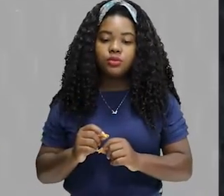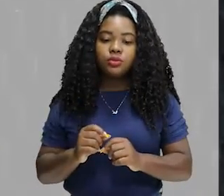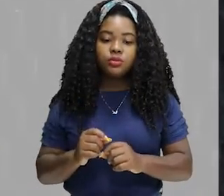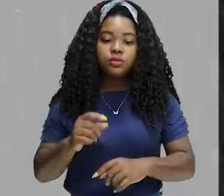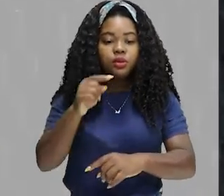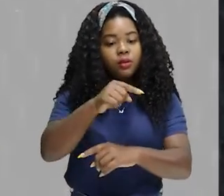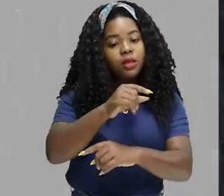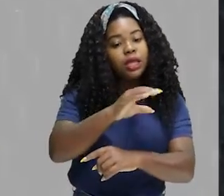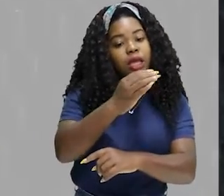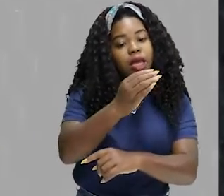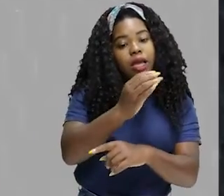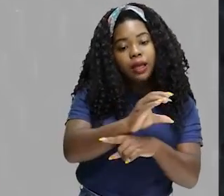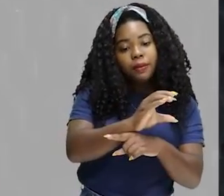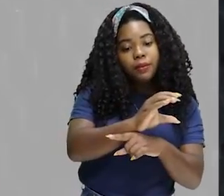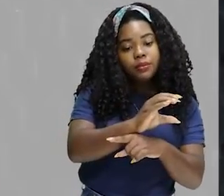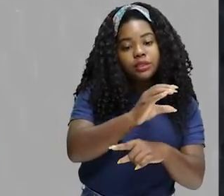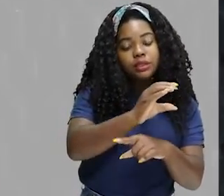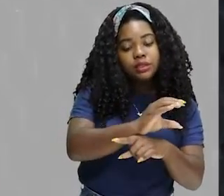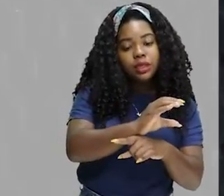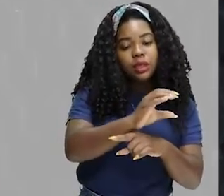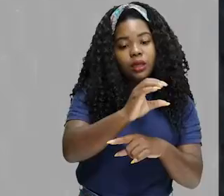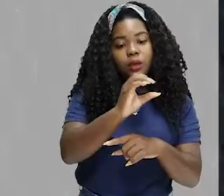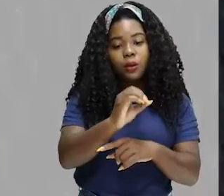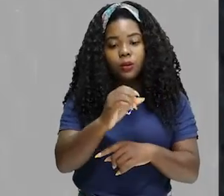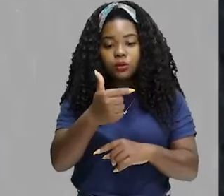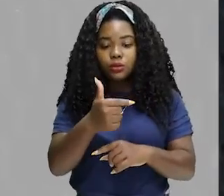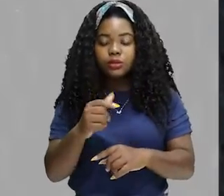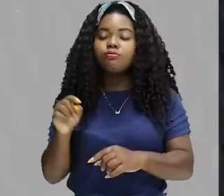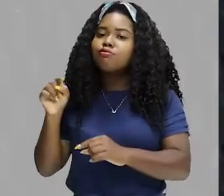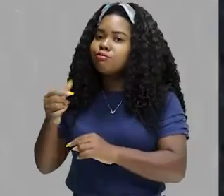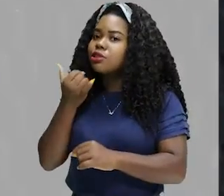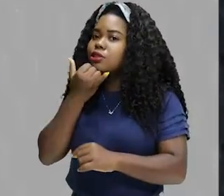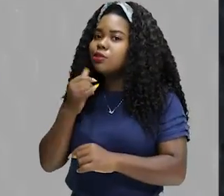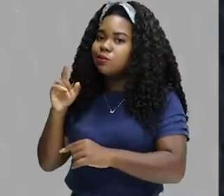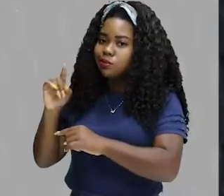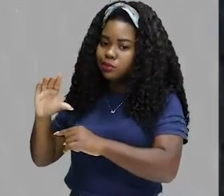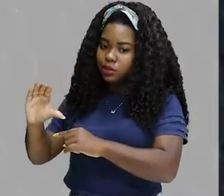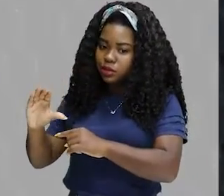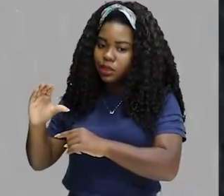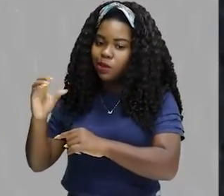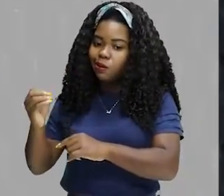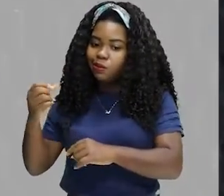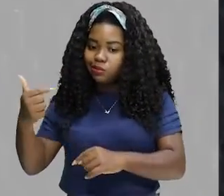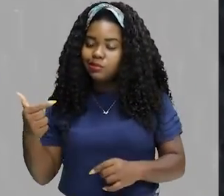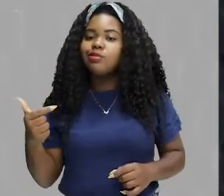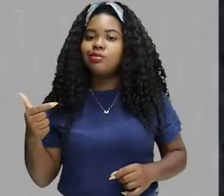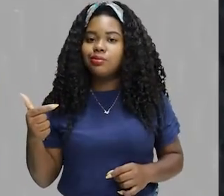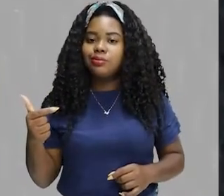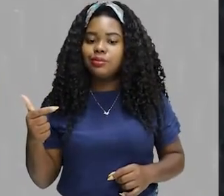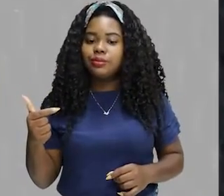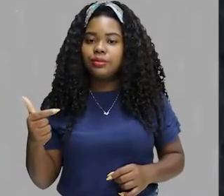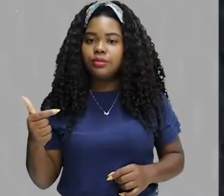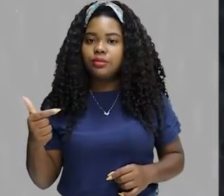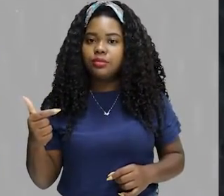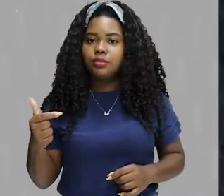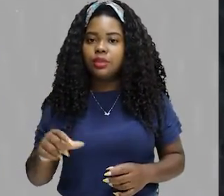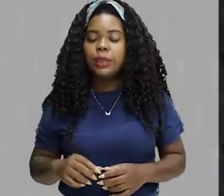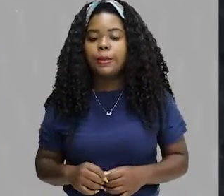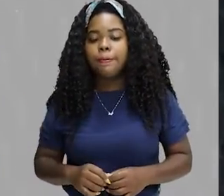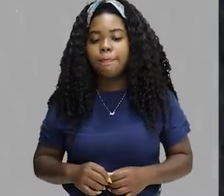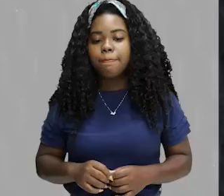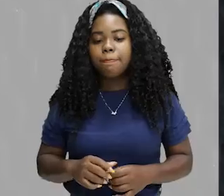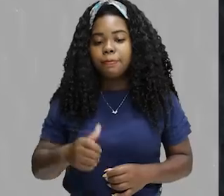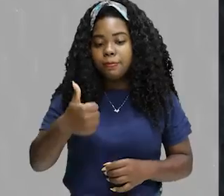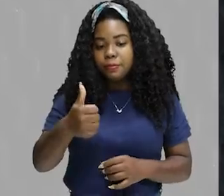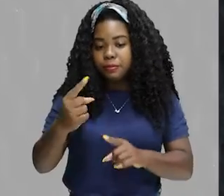no CO2. Então, como o metano, né, coloquei o coeficiente 1, e o metano tem um carbono, então 1